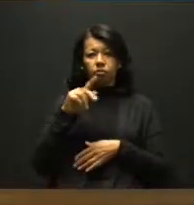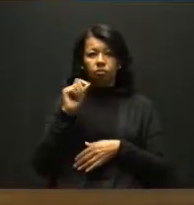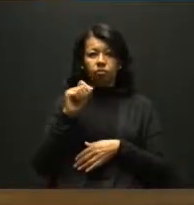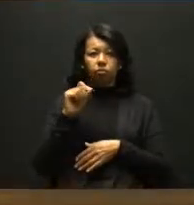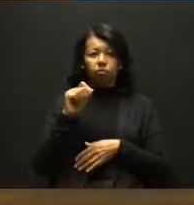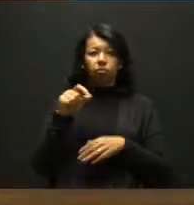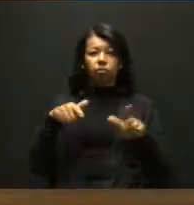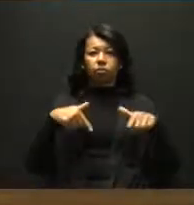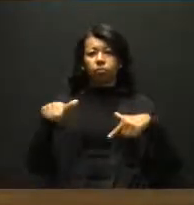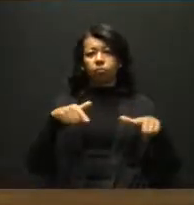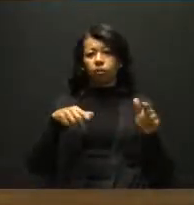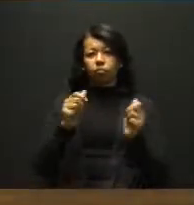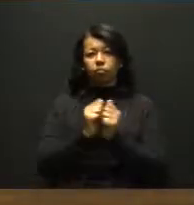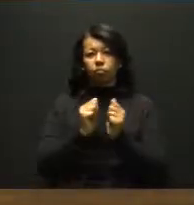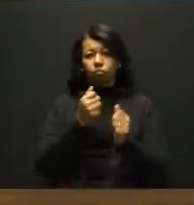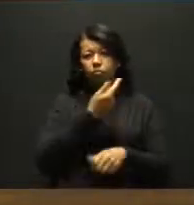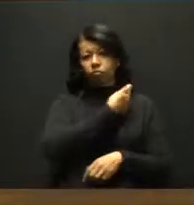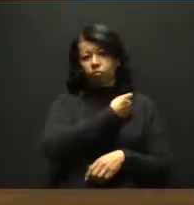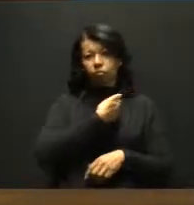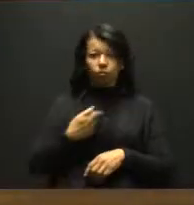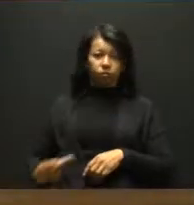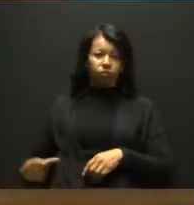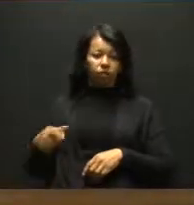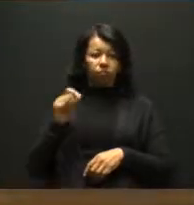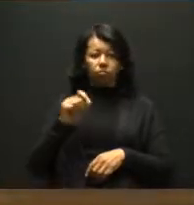trabalhou nos governos